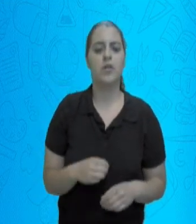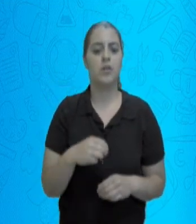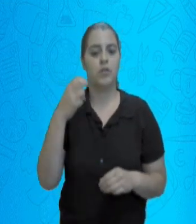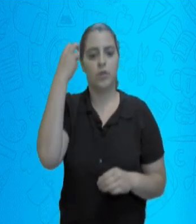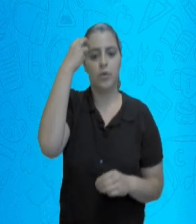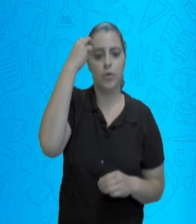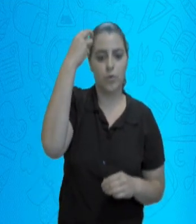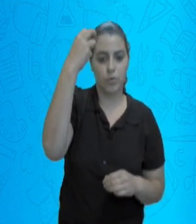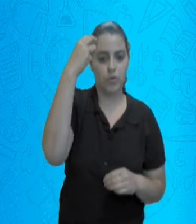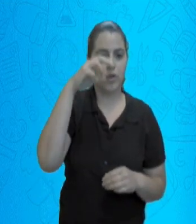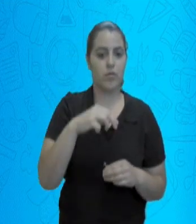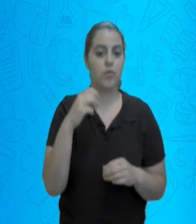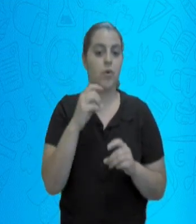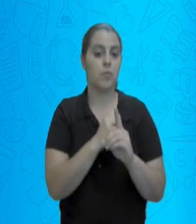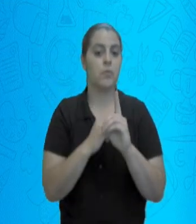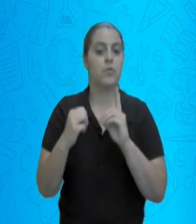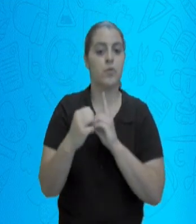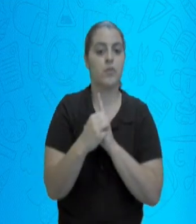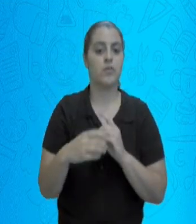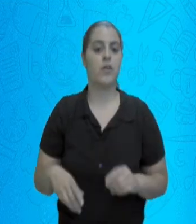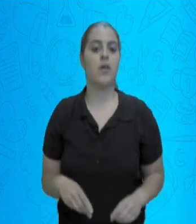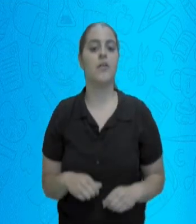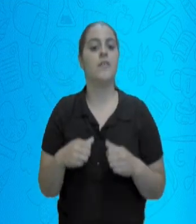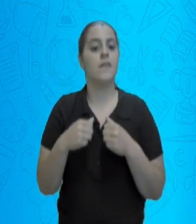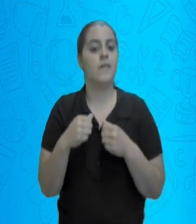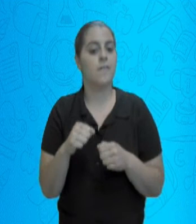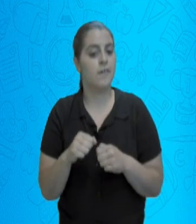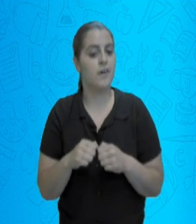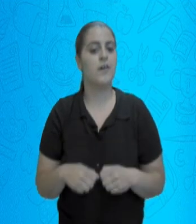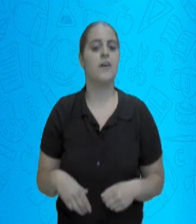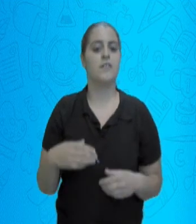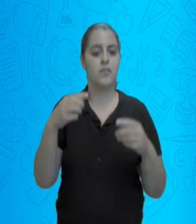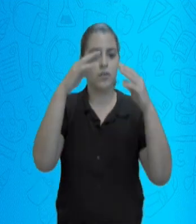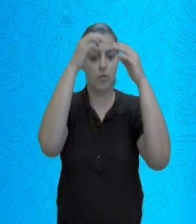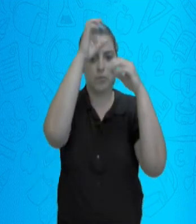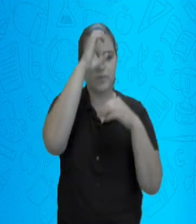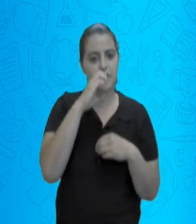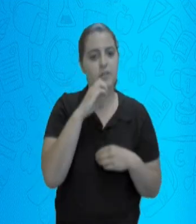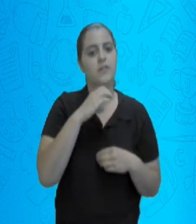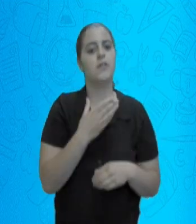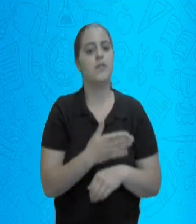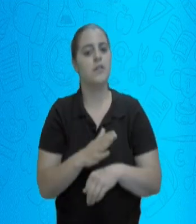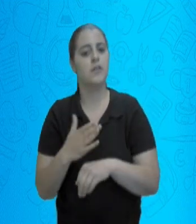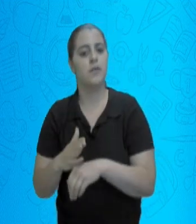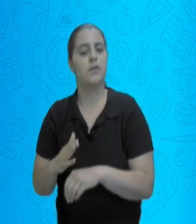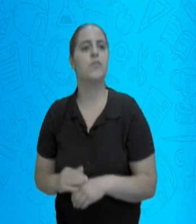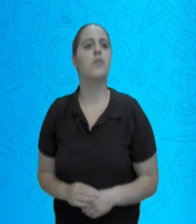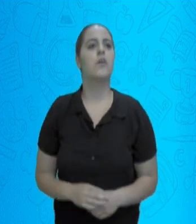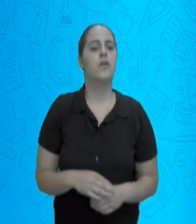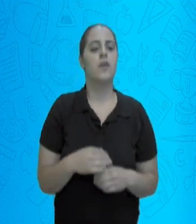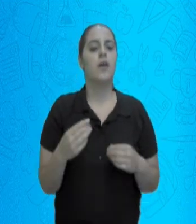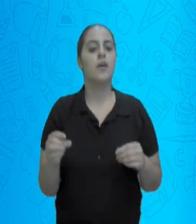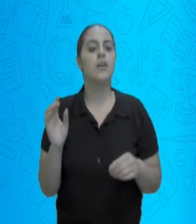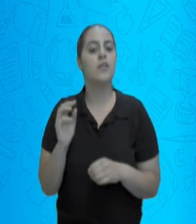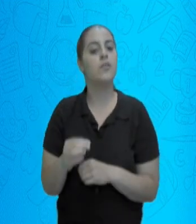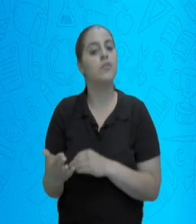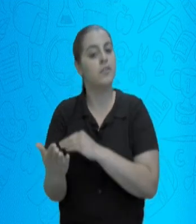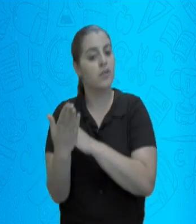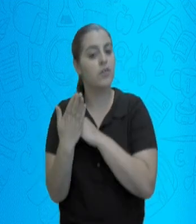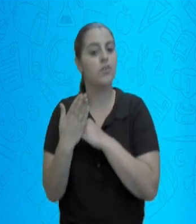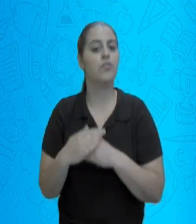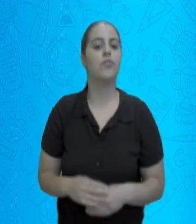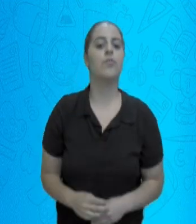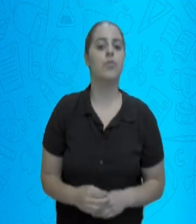culturais como sociais, fazem parte do nosso papel como cidadão e ajudam a criar uma